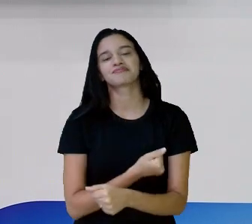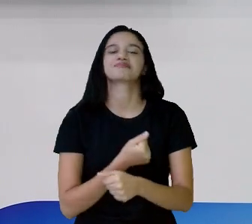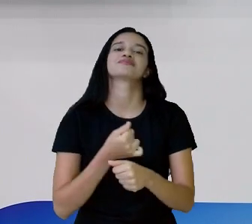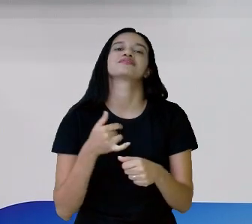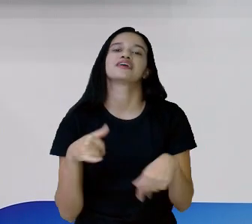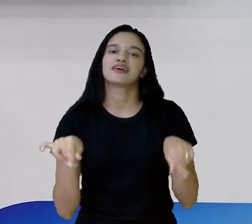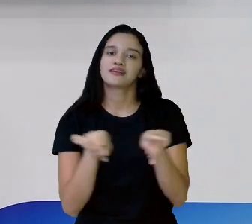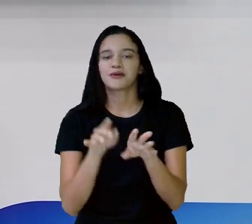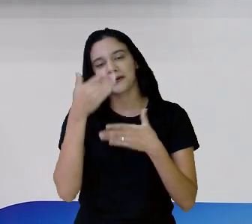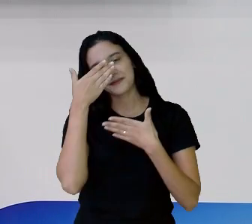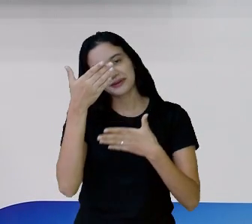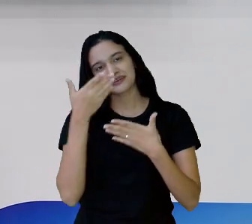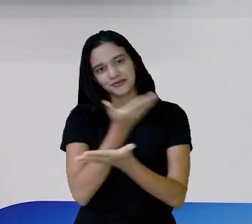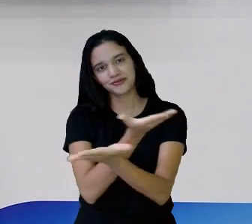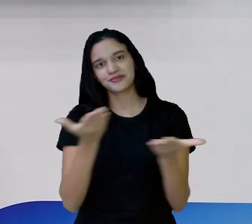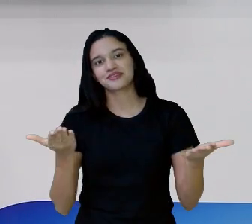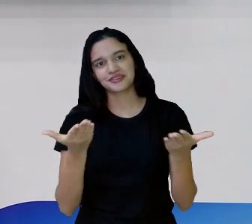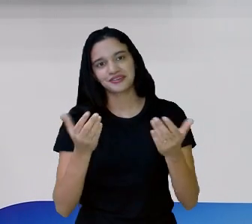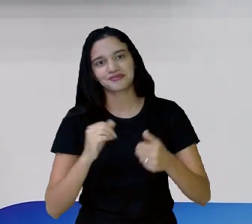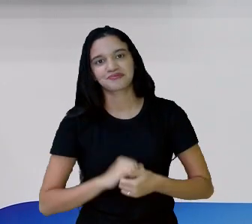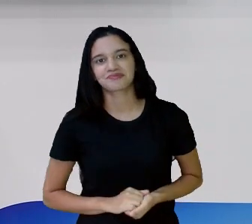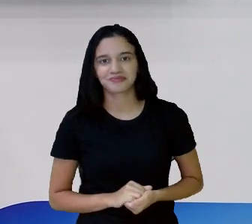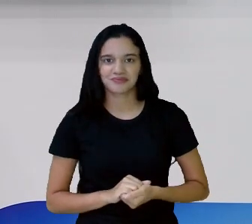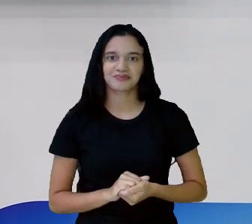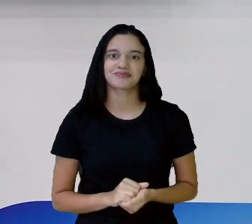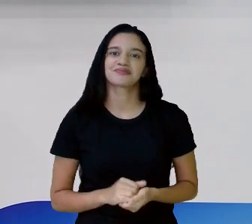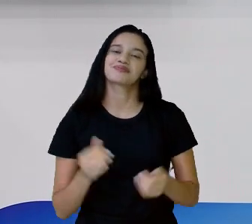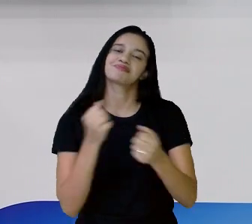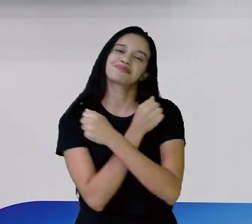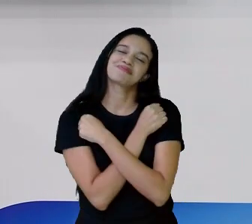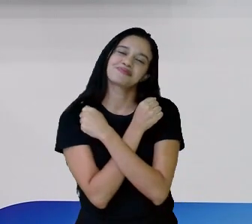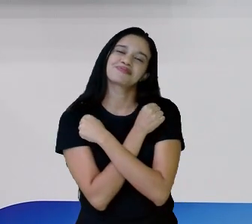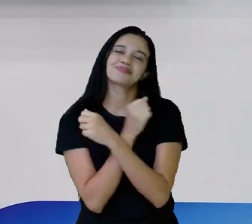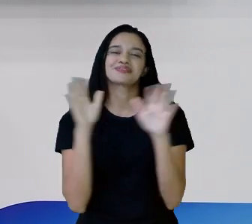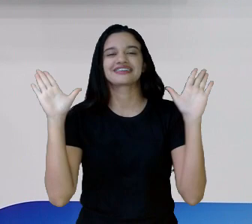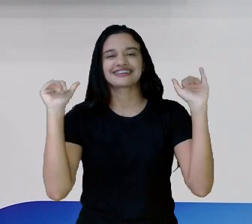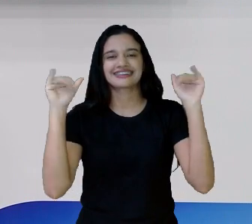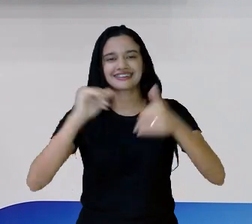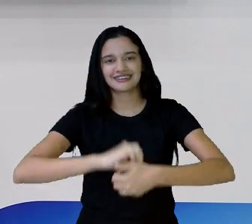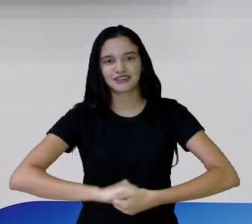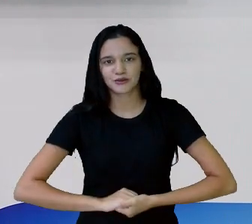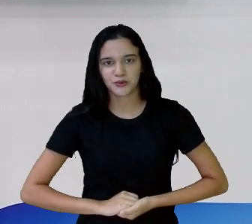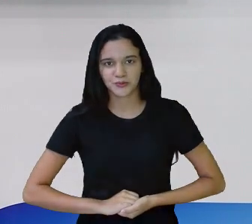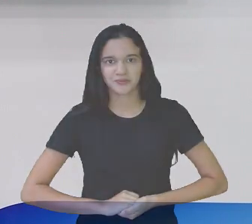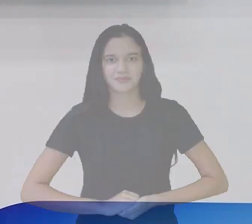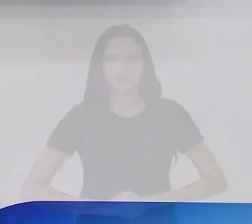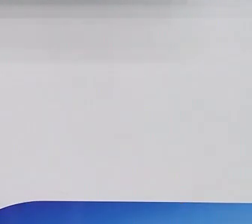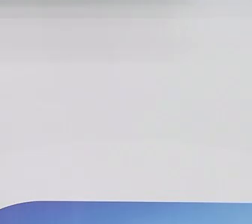maravilhoso. E obrigada a você que ficou comigo até agora, tá bom? Forte abraço, até a próxima.